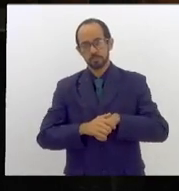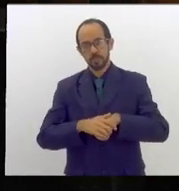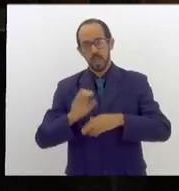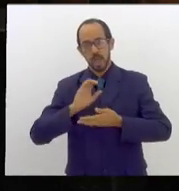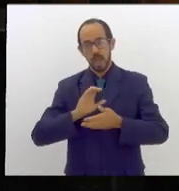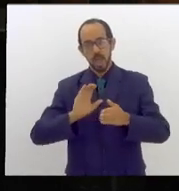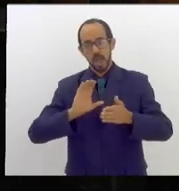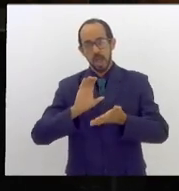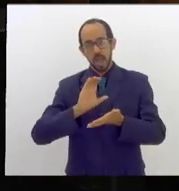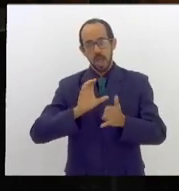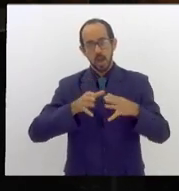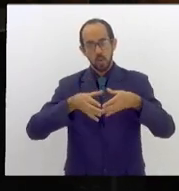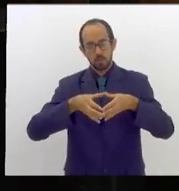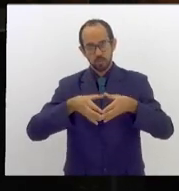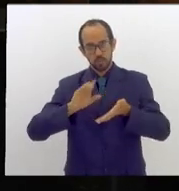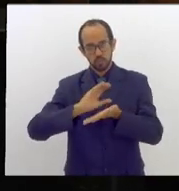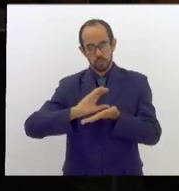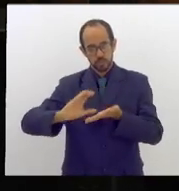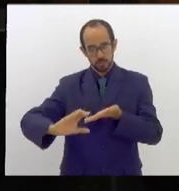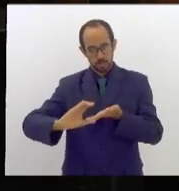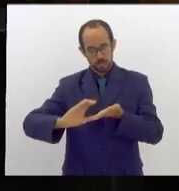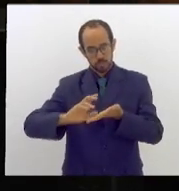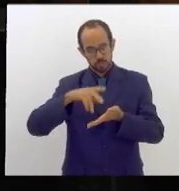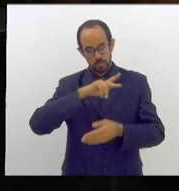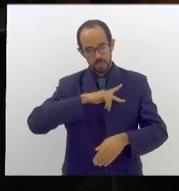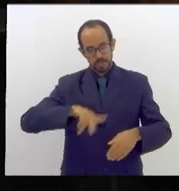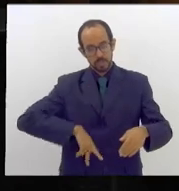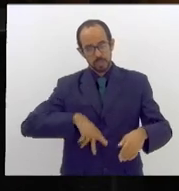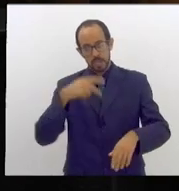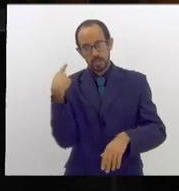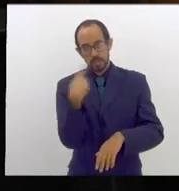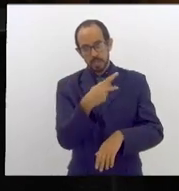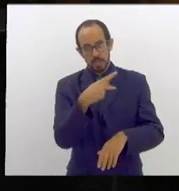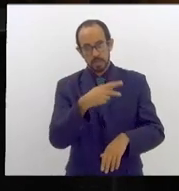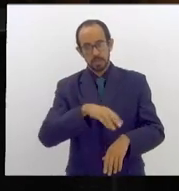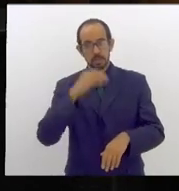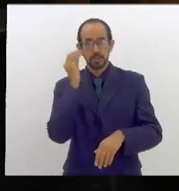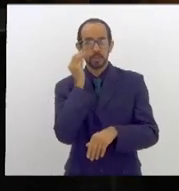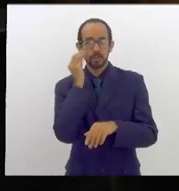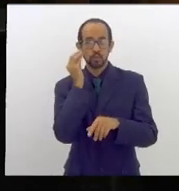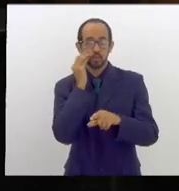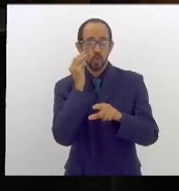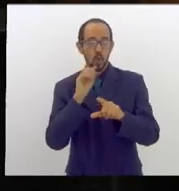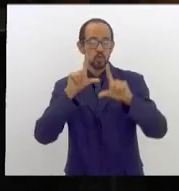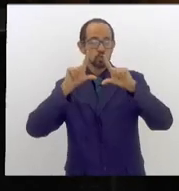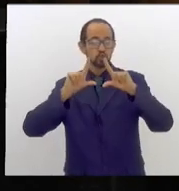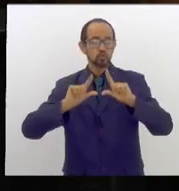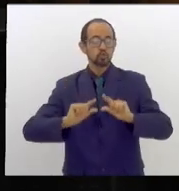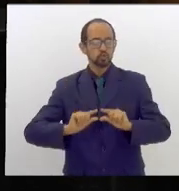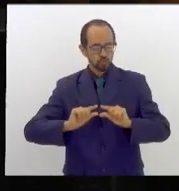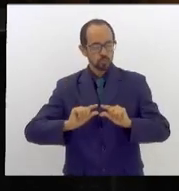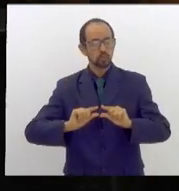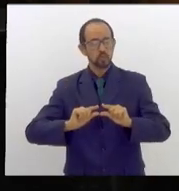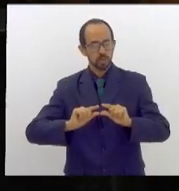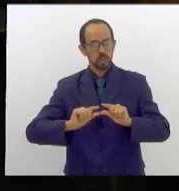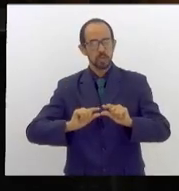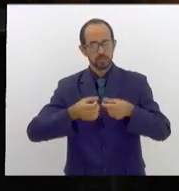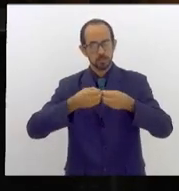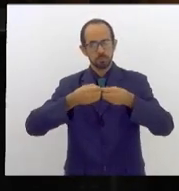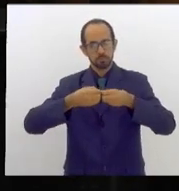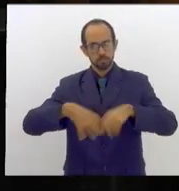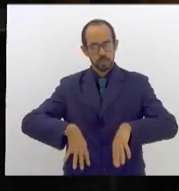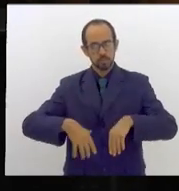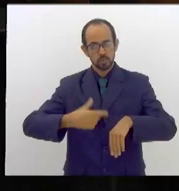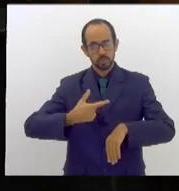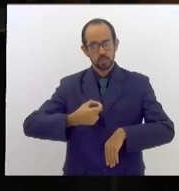sobre sua presidência tentou Minimizar essa perda para